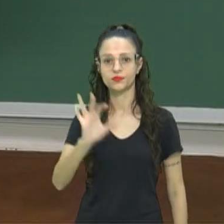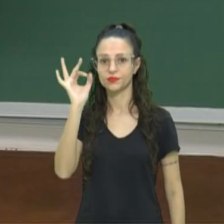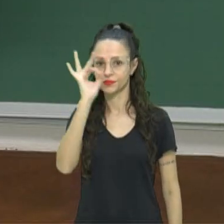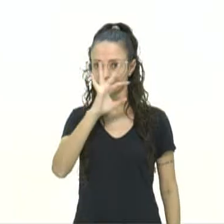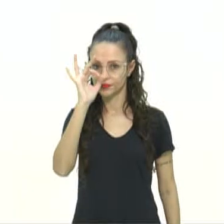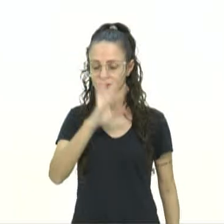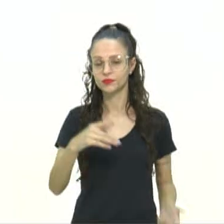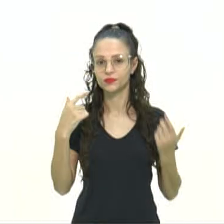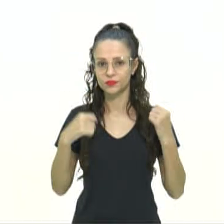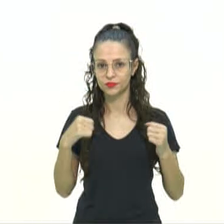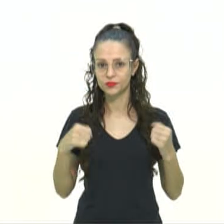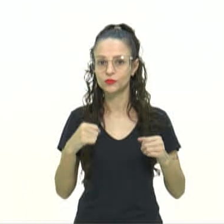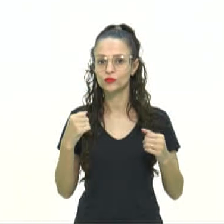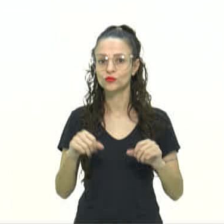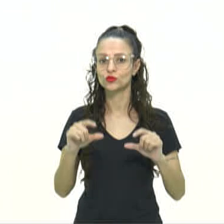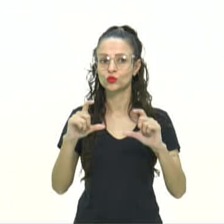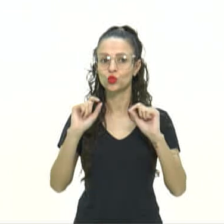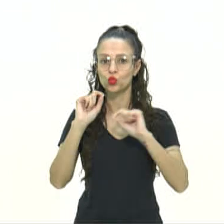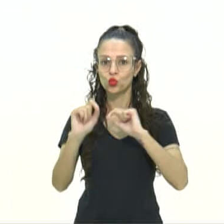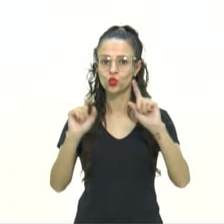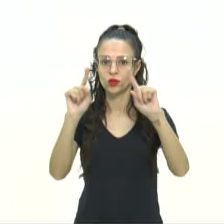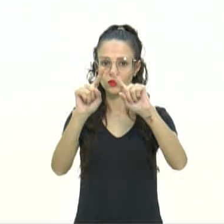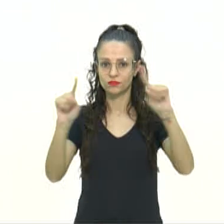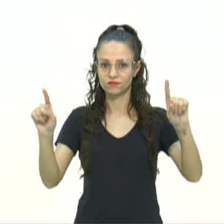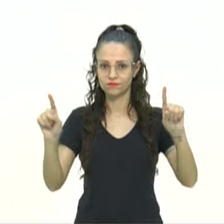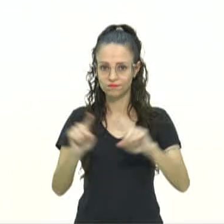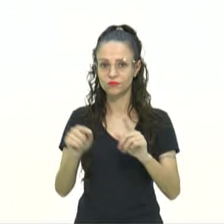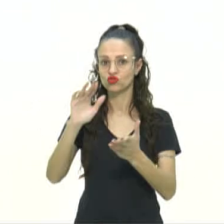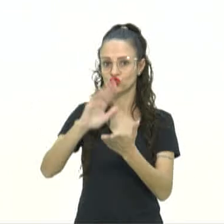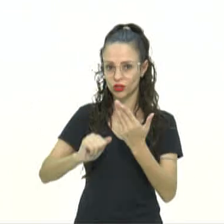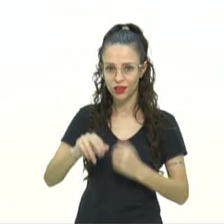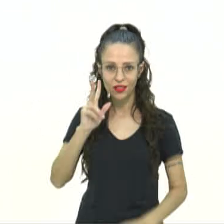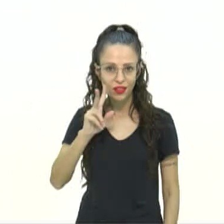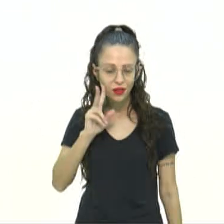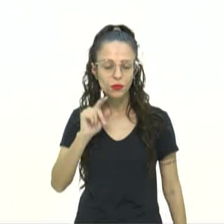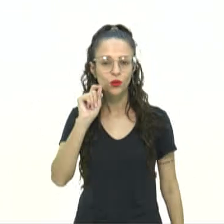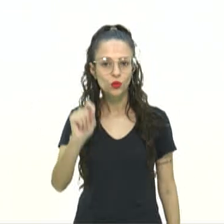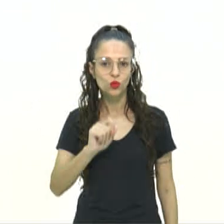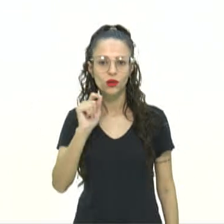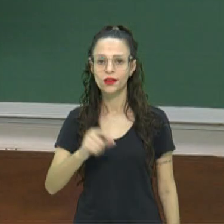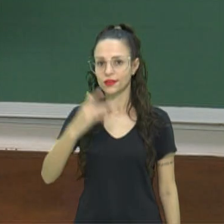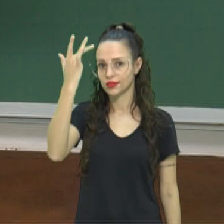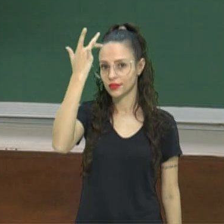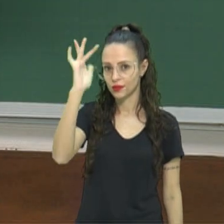precisamos retirar do retângulo a área do losango. Lembra aquela história? Se eu não